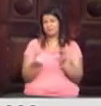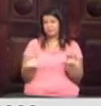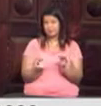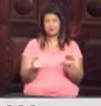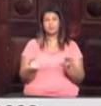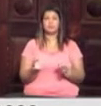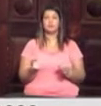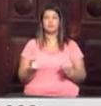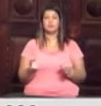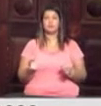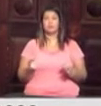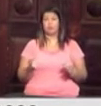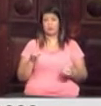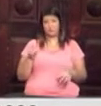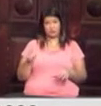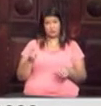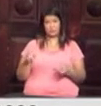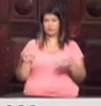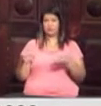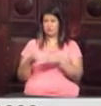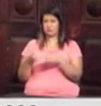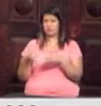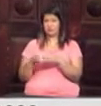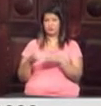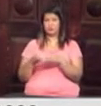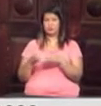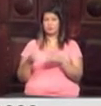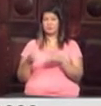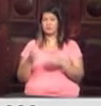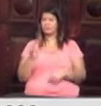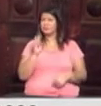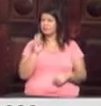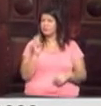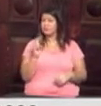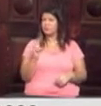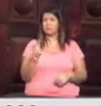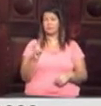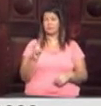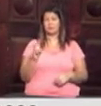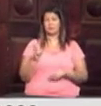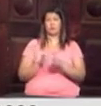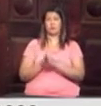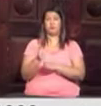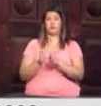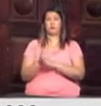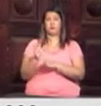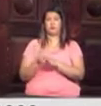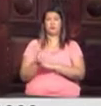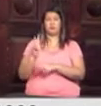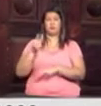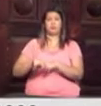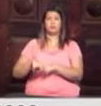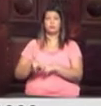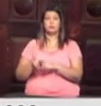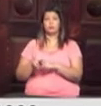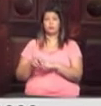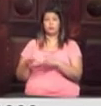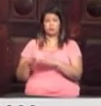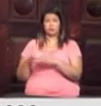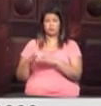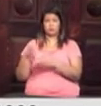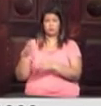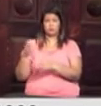Estarem presos hoje 5 dos 7 conselheiros do Tribunal de Contas do Estado, ter